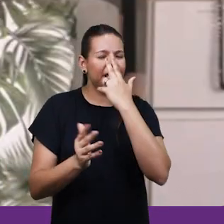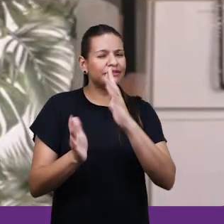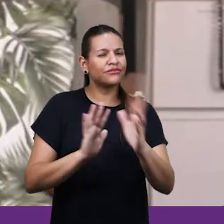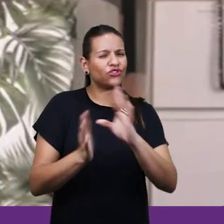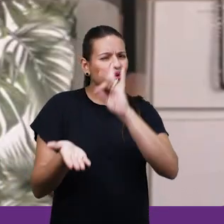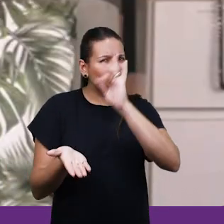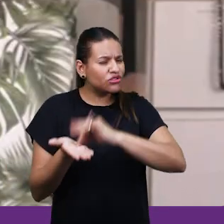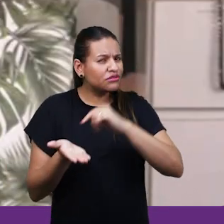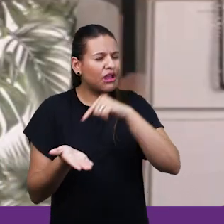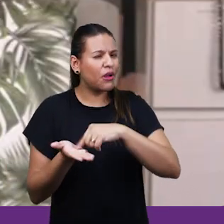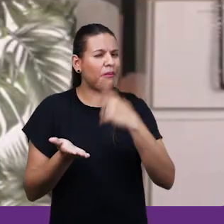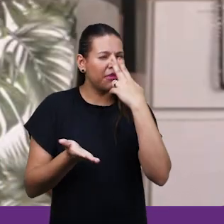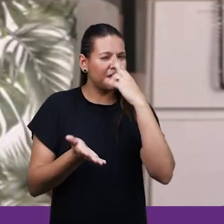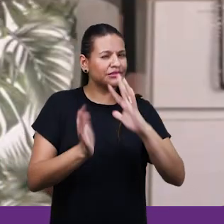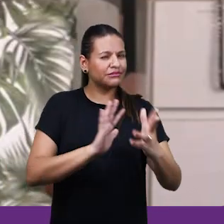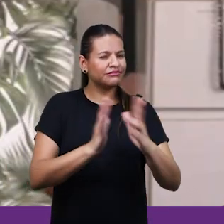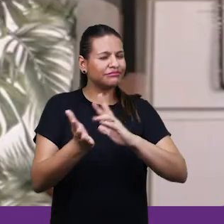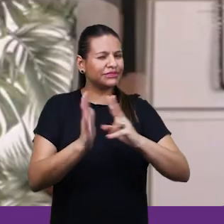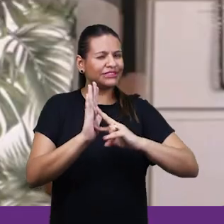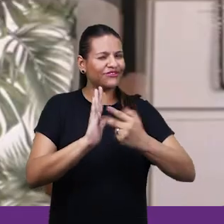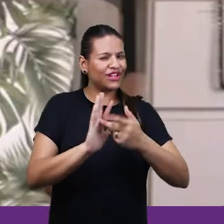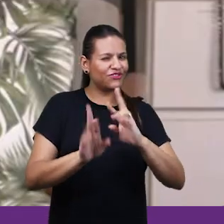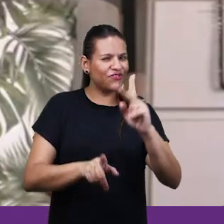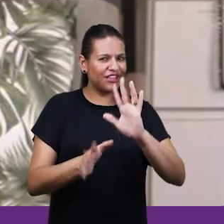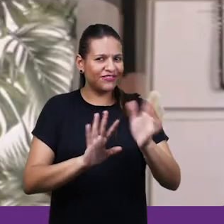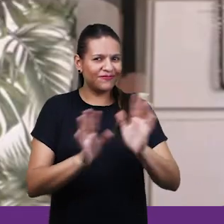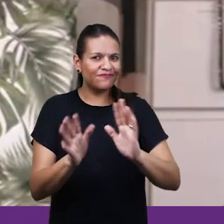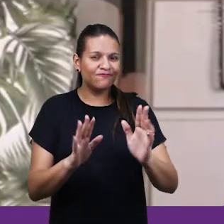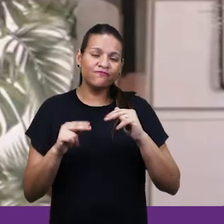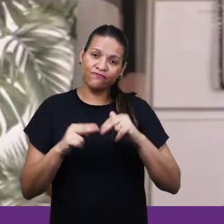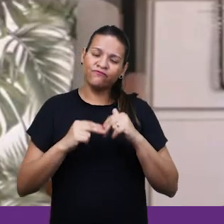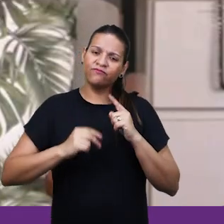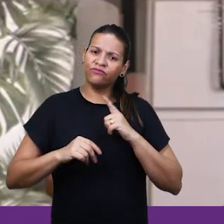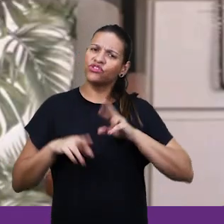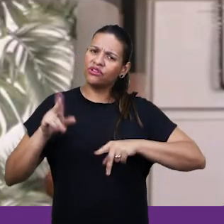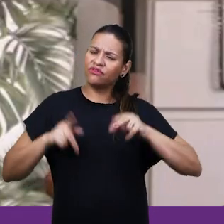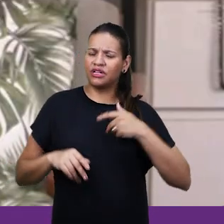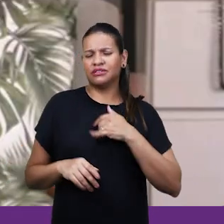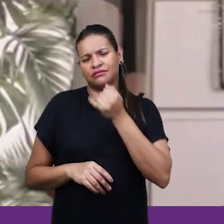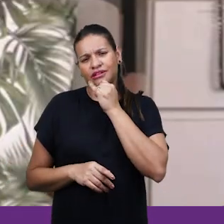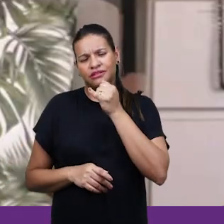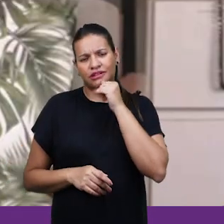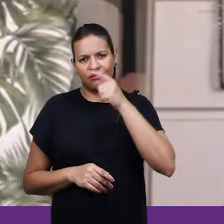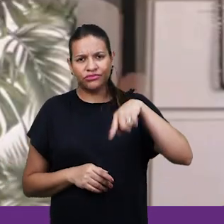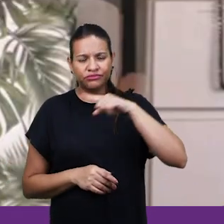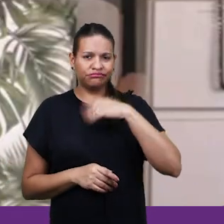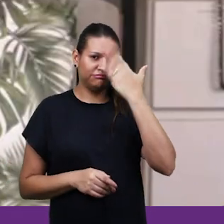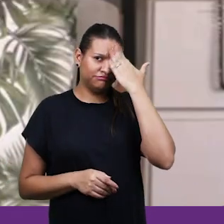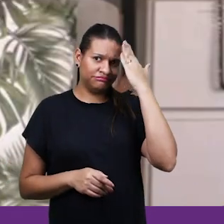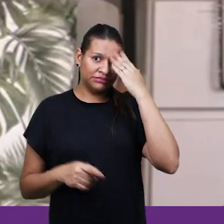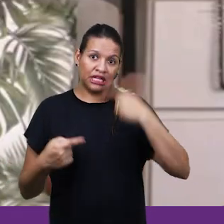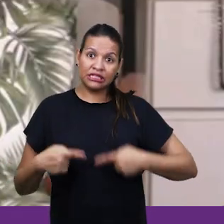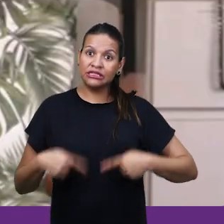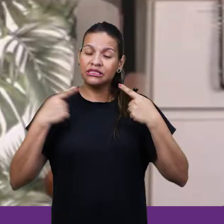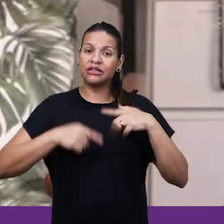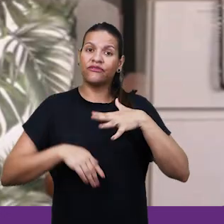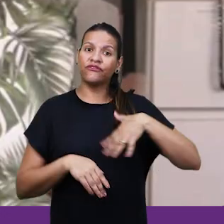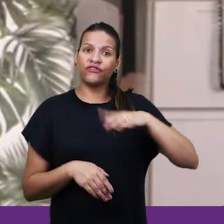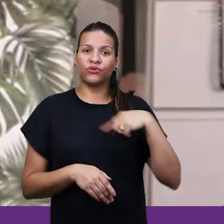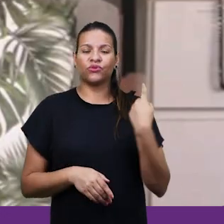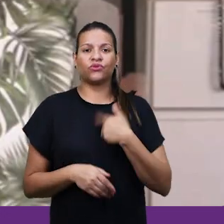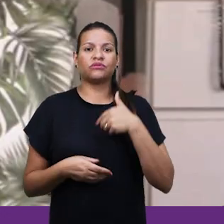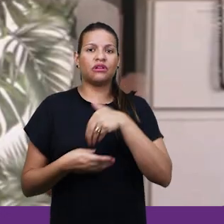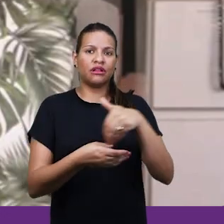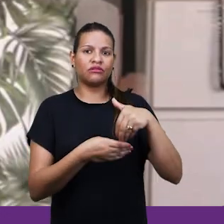quer dizer, uma informação descontextualizada. Então são vários exemplos possíveis e que só mostra o grande desafio, né, do sistema eleitoral para a